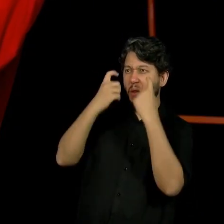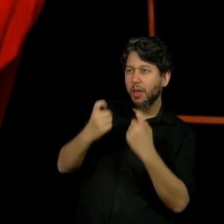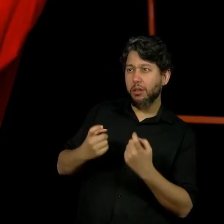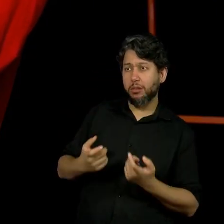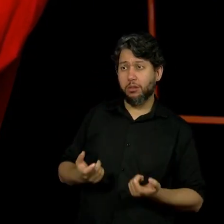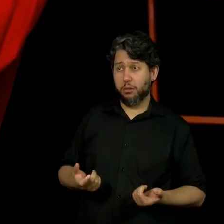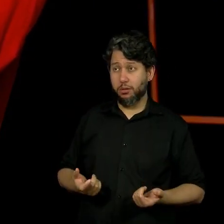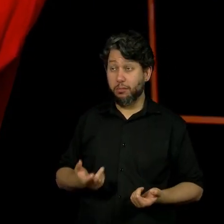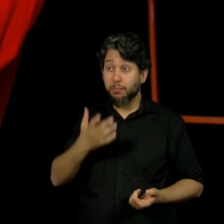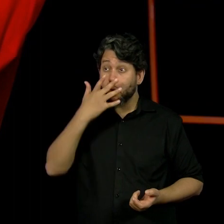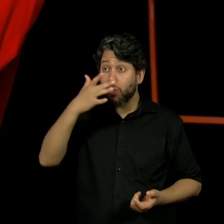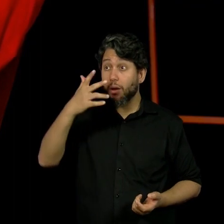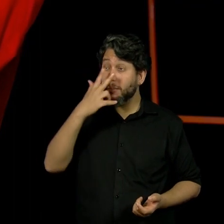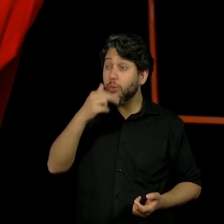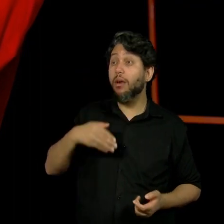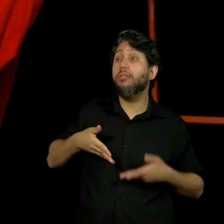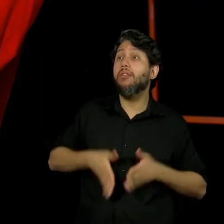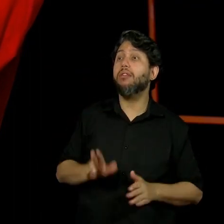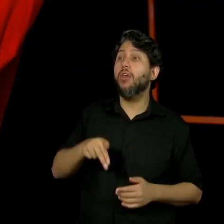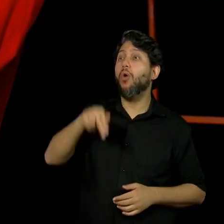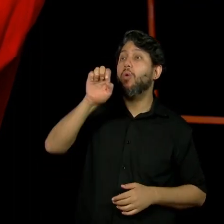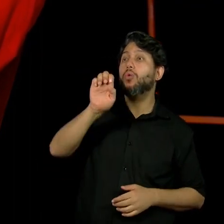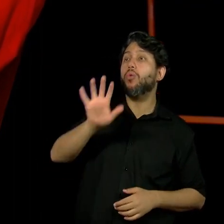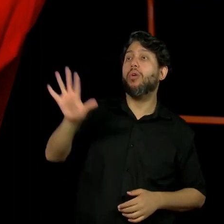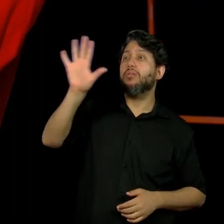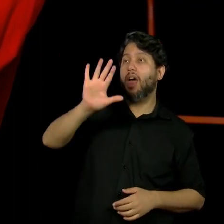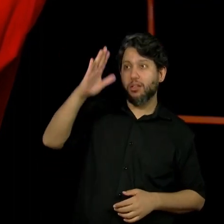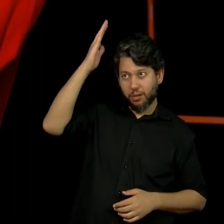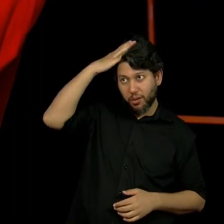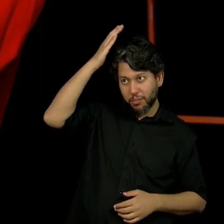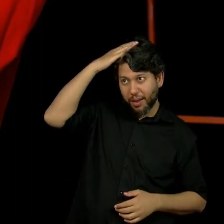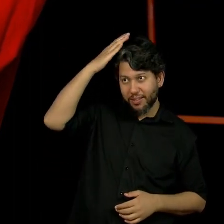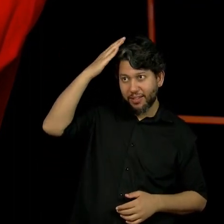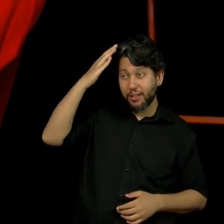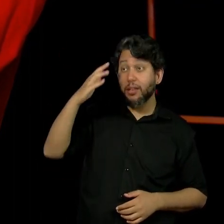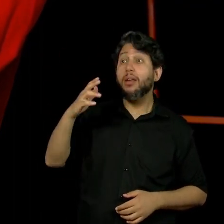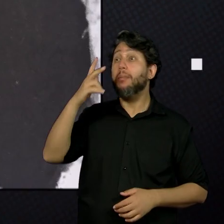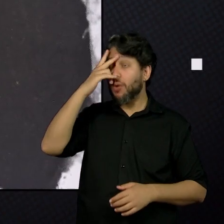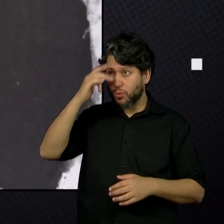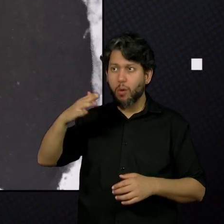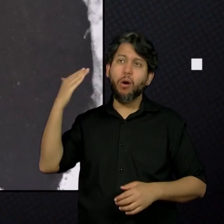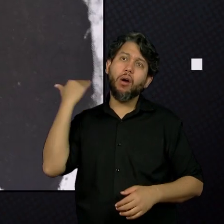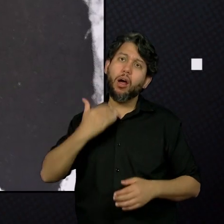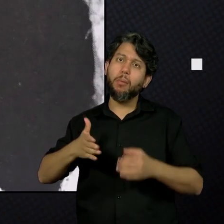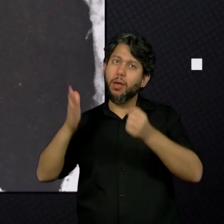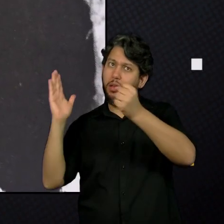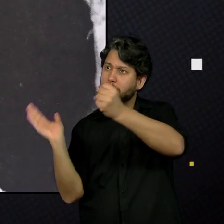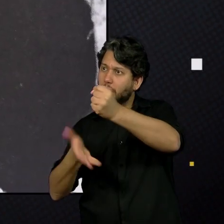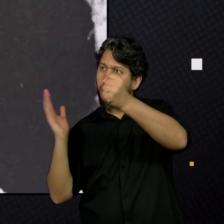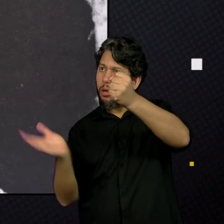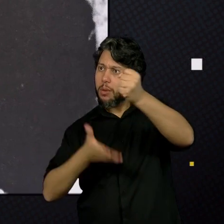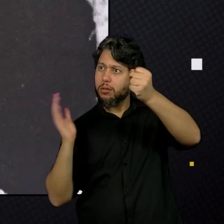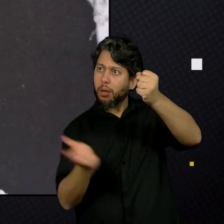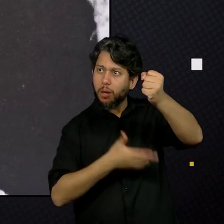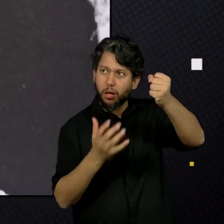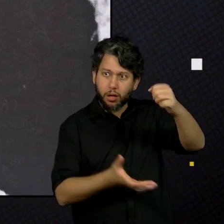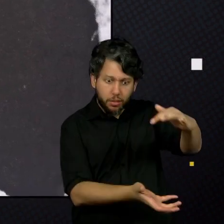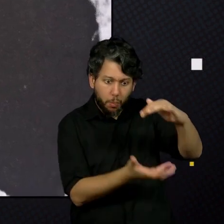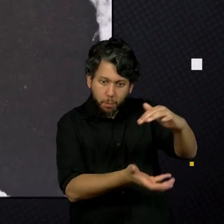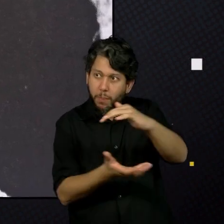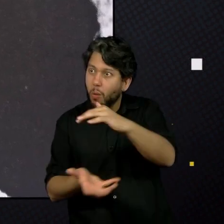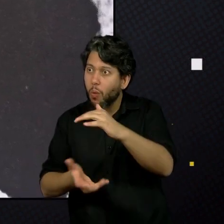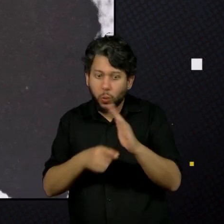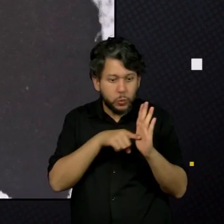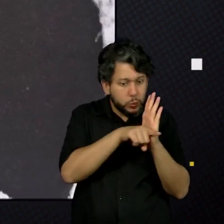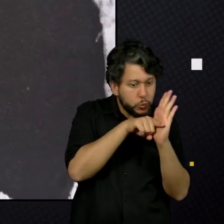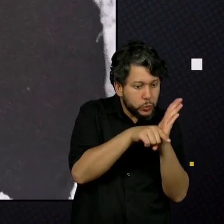pegar os nordestinos. Então, o parceiro dele era o que ficou com as cabeças dos cangaceiros, por exemplo, a vida inteira para estudar, até certo